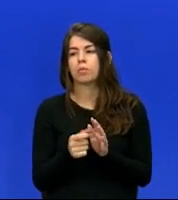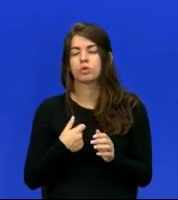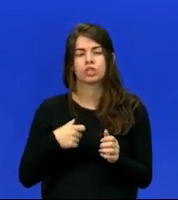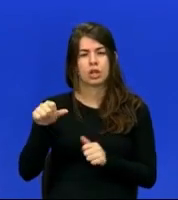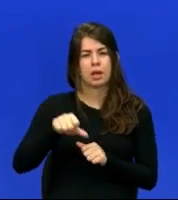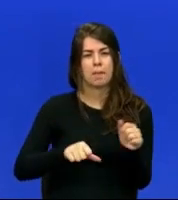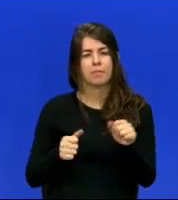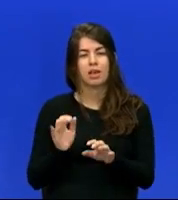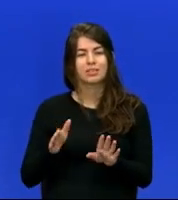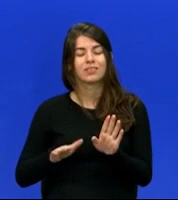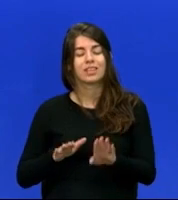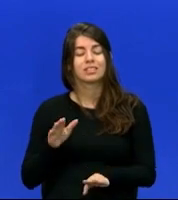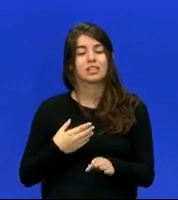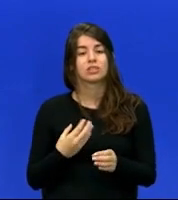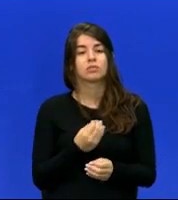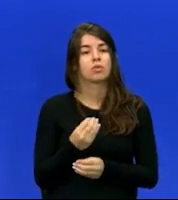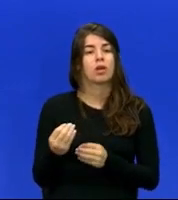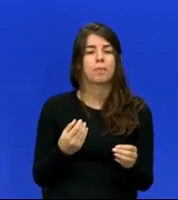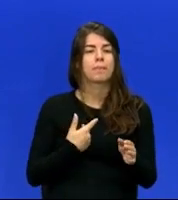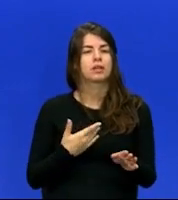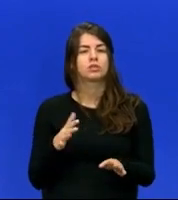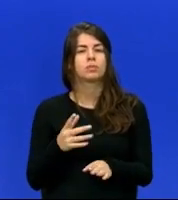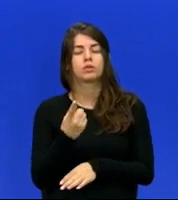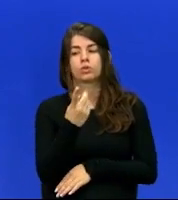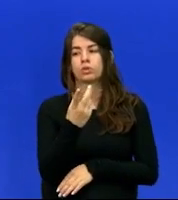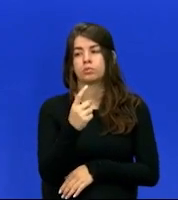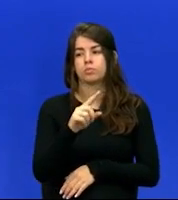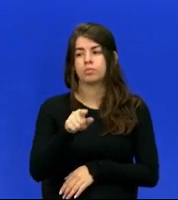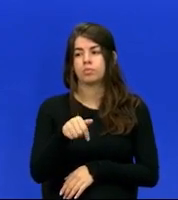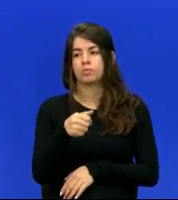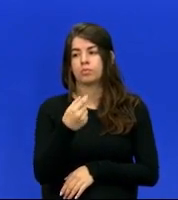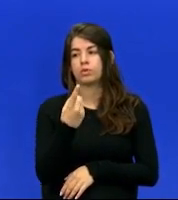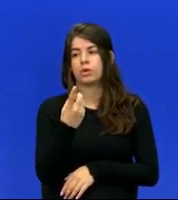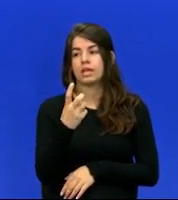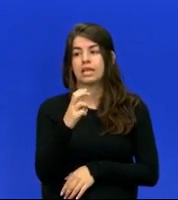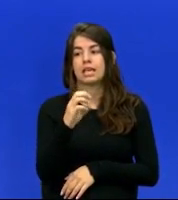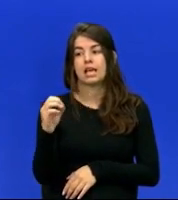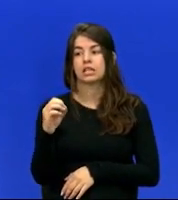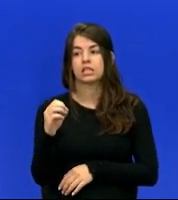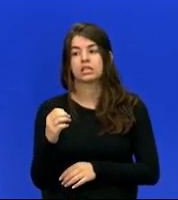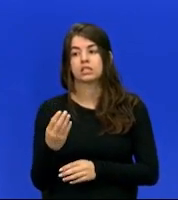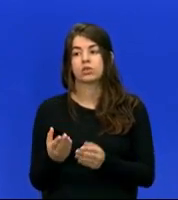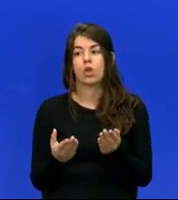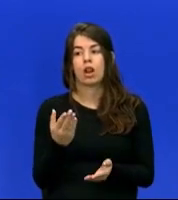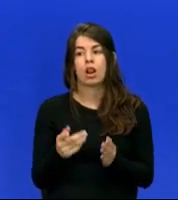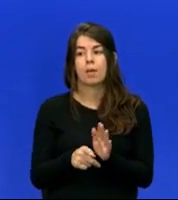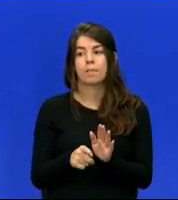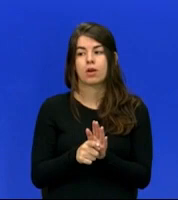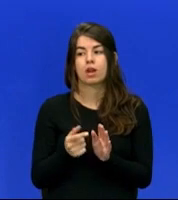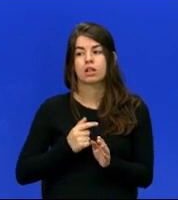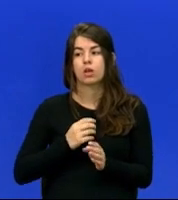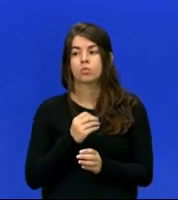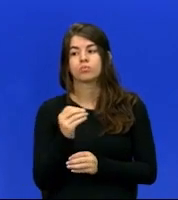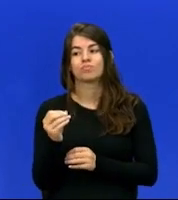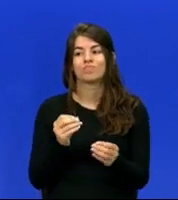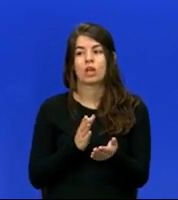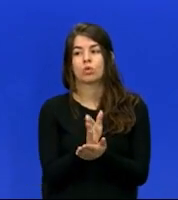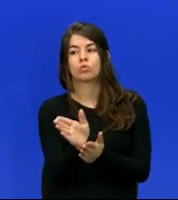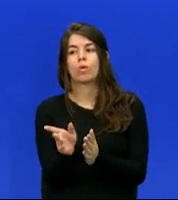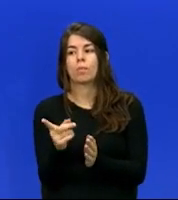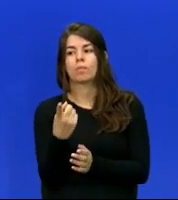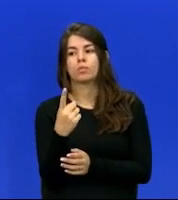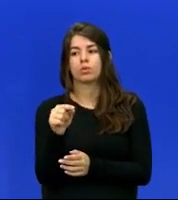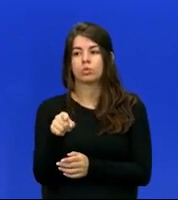químico é normalmente distribuída em uma média de 12.500 toneladas e desvio padrão de 1.200 toneladas.